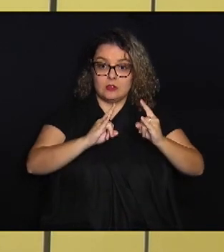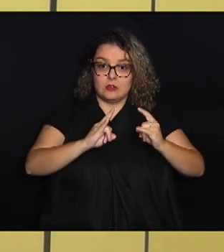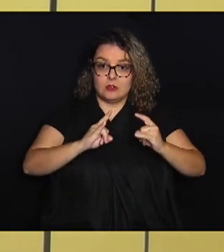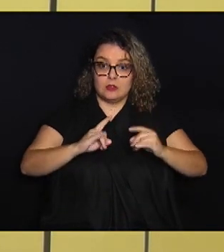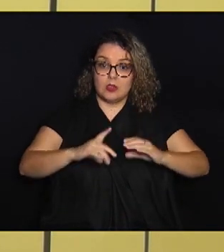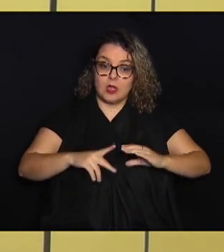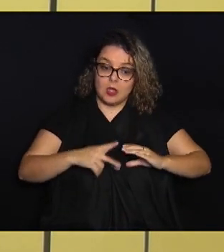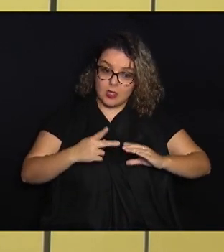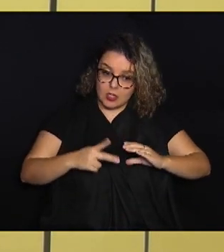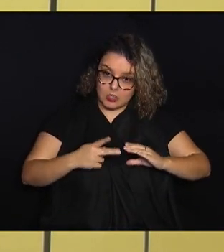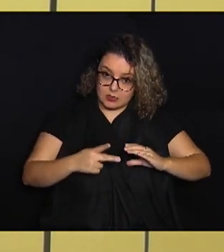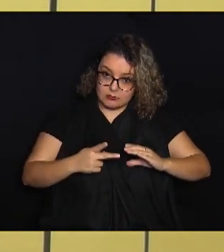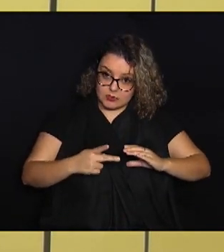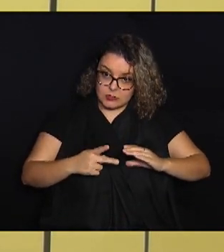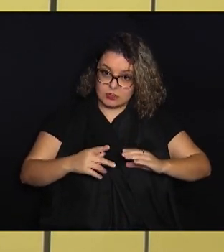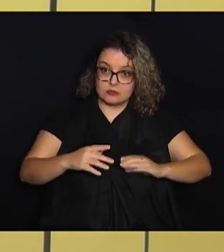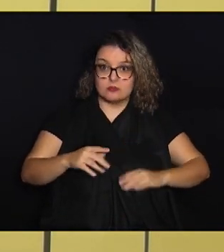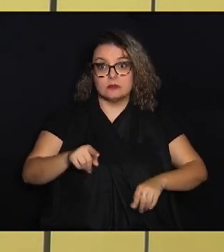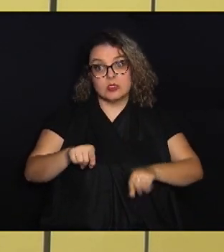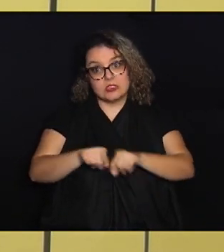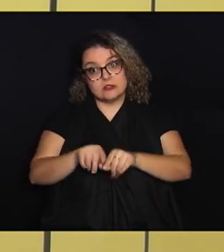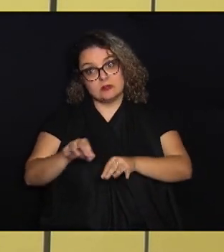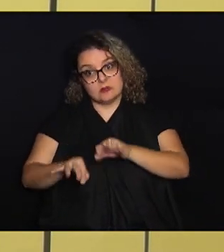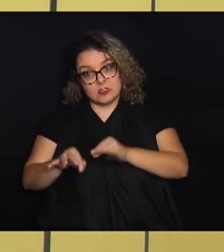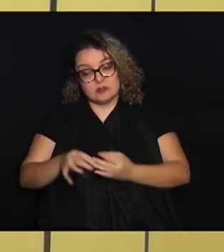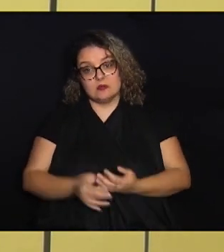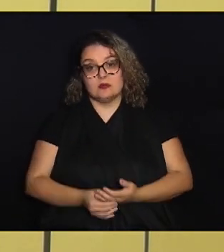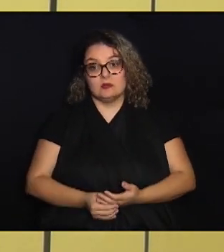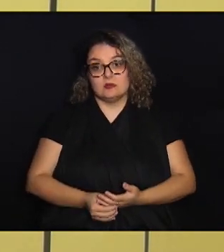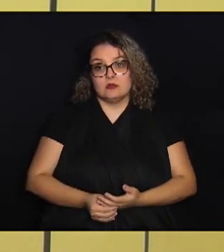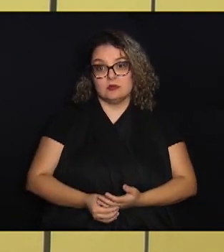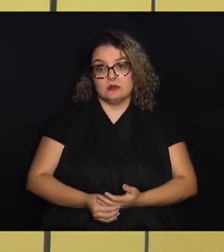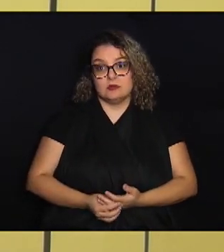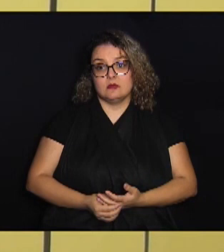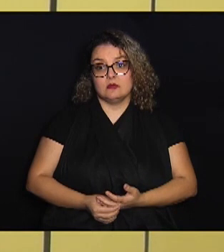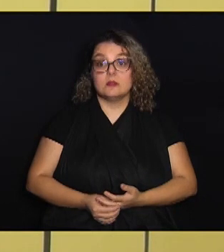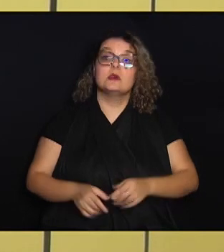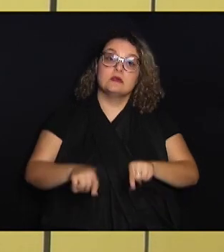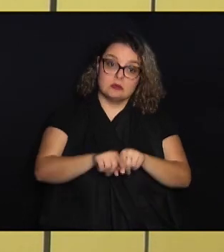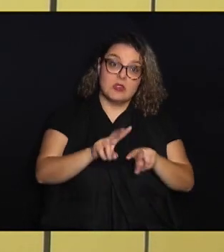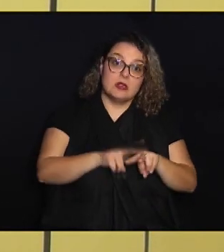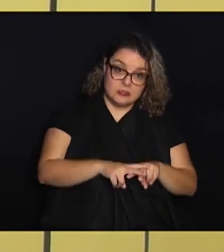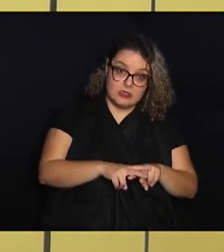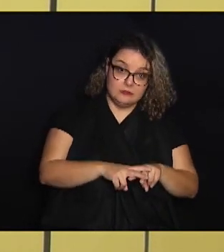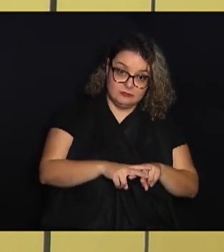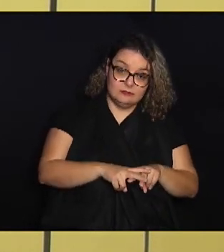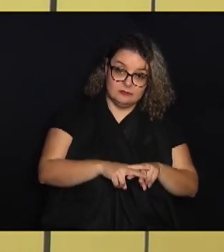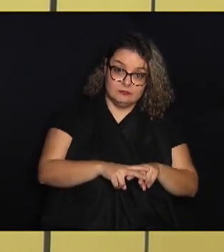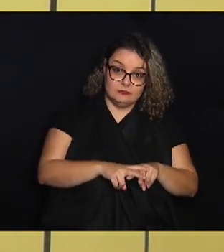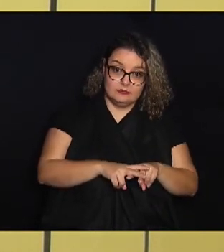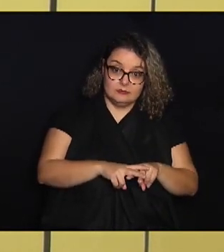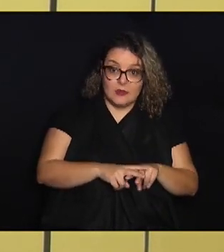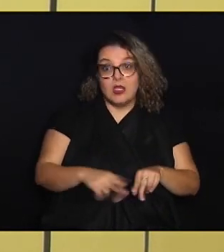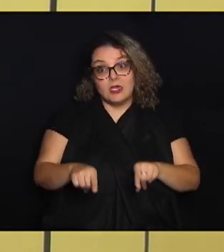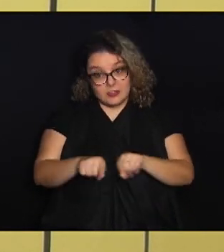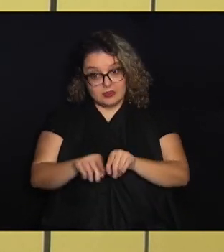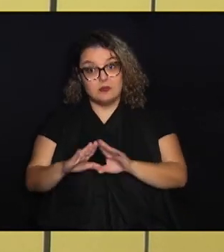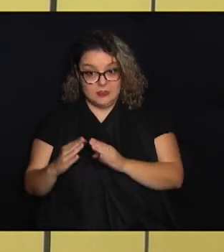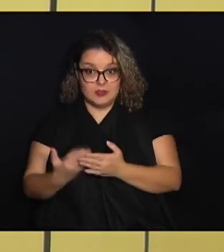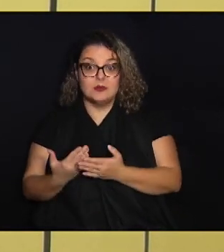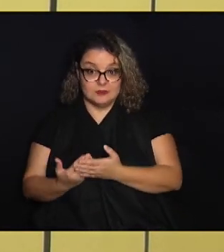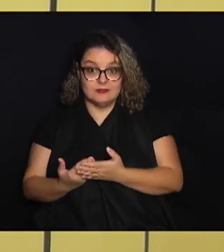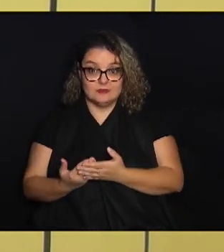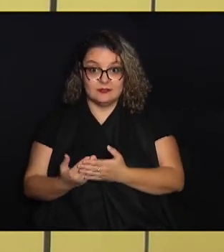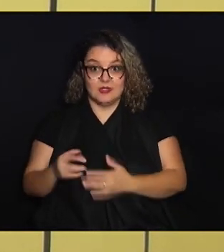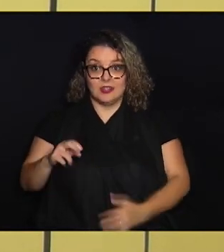Legislativa, mas é também onde ficava o juiz, mas também é onde ficava a cadeia, mas também é onde ficava uma escola